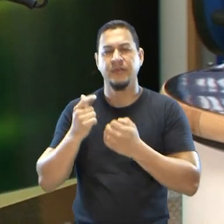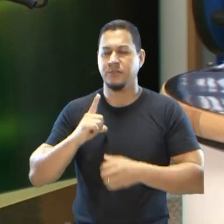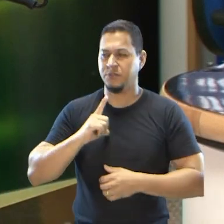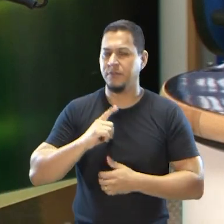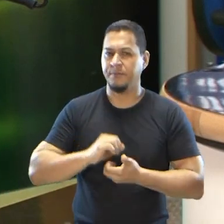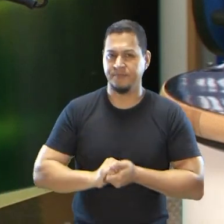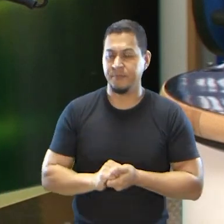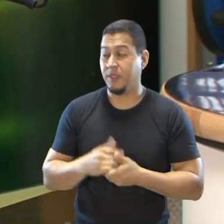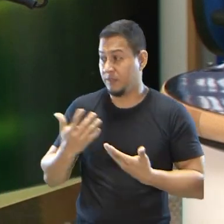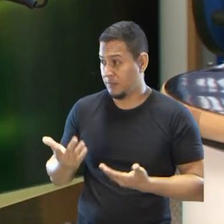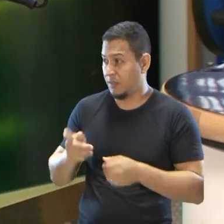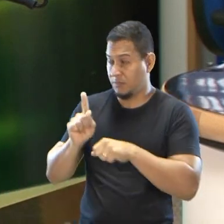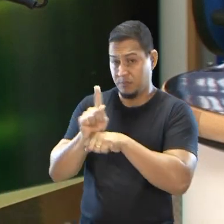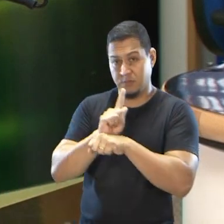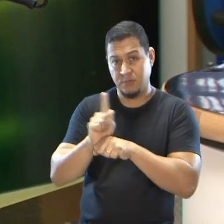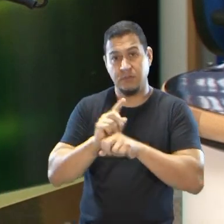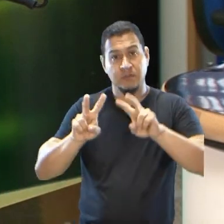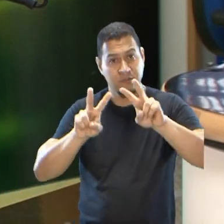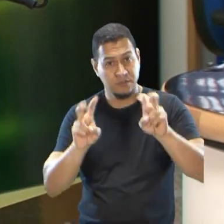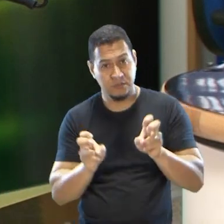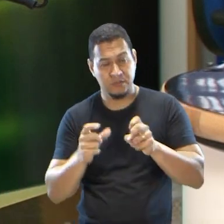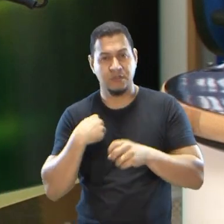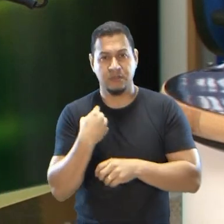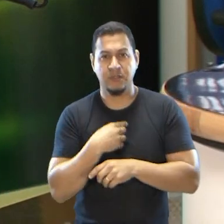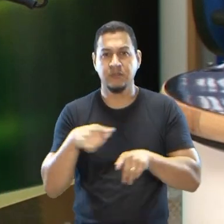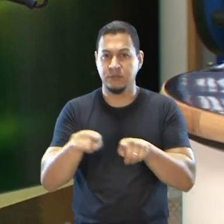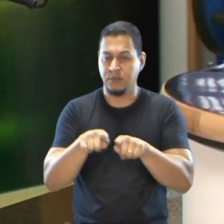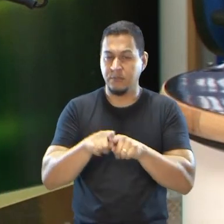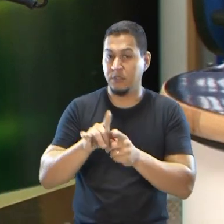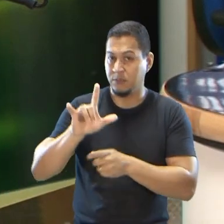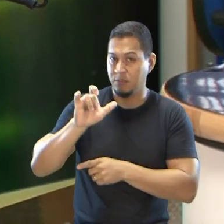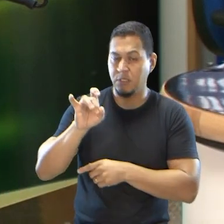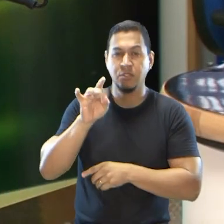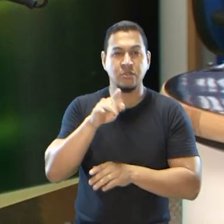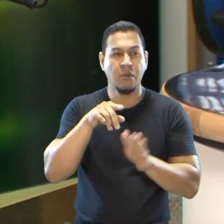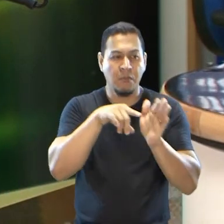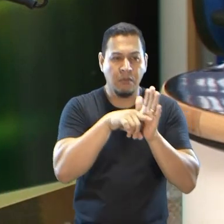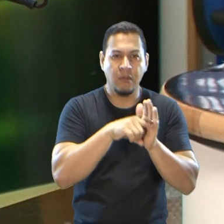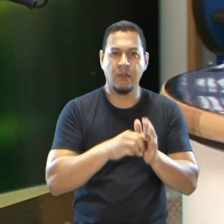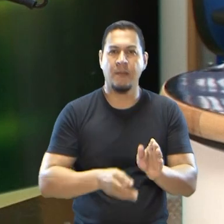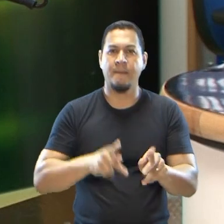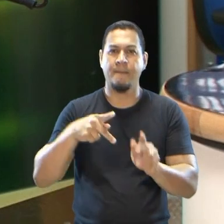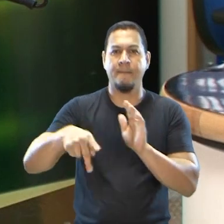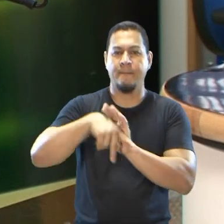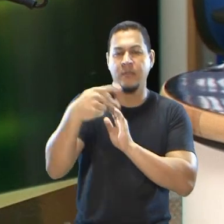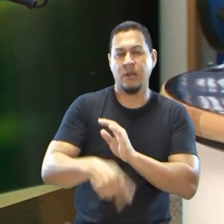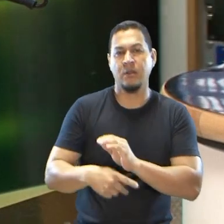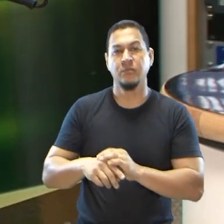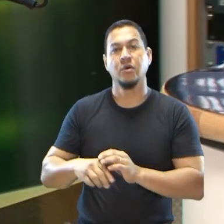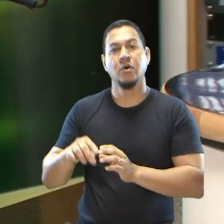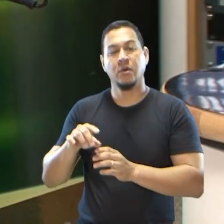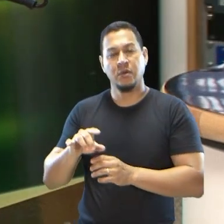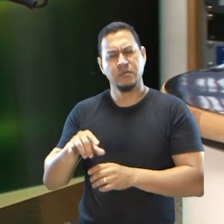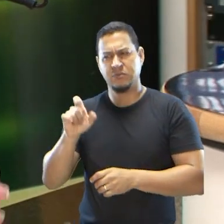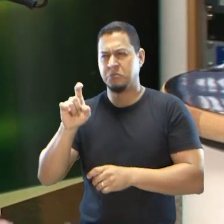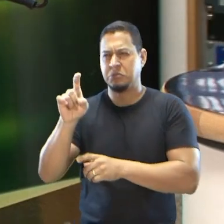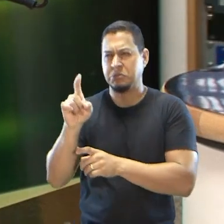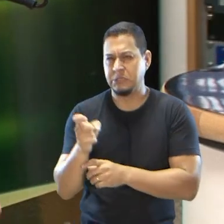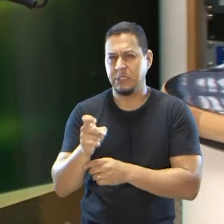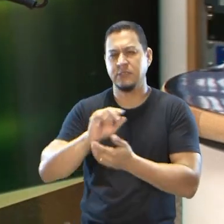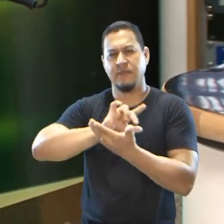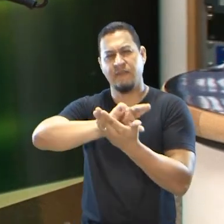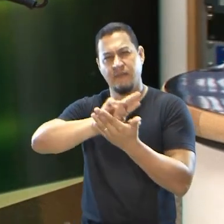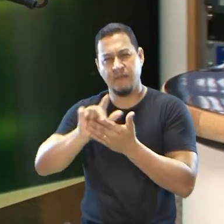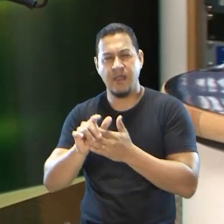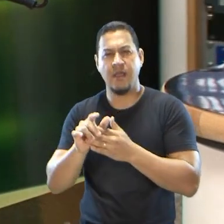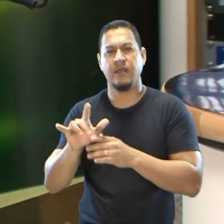seletivas. Bom, o assunto é gestão e a gente está nas redes sociais, basta procurar o UFRR Oficial no X,